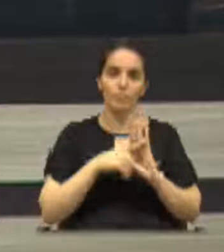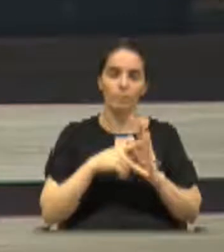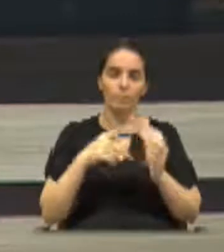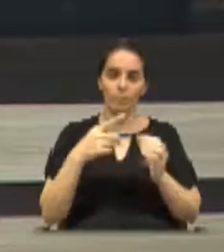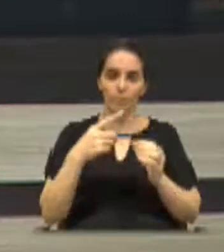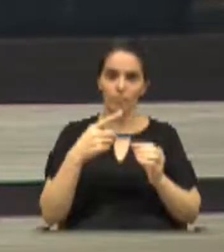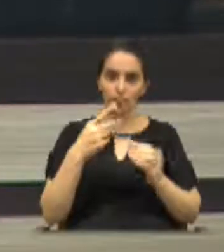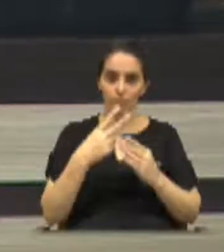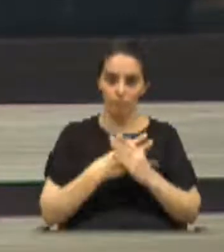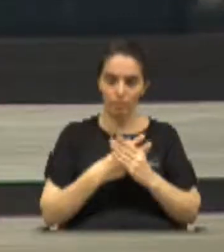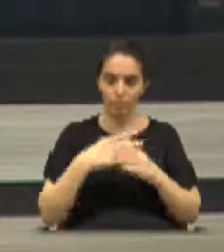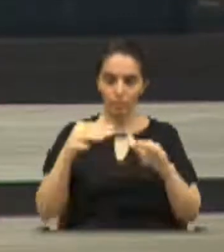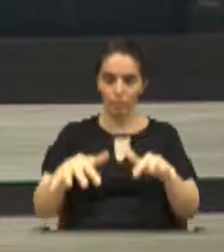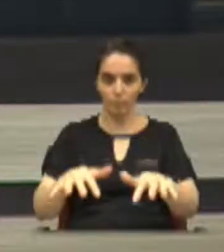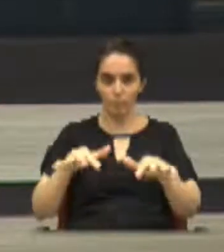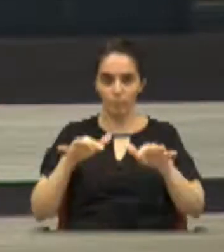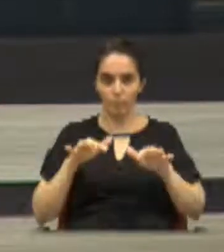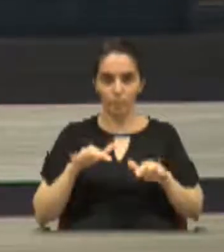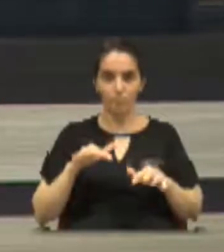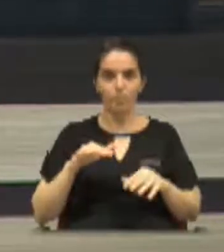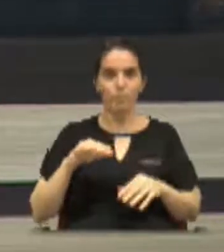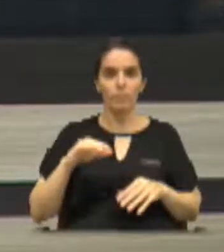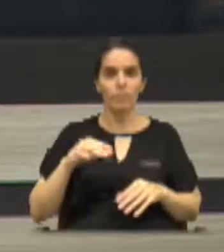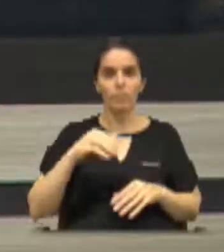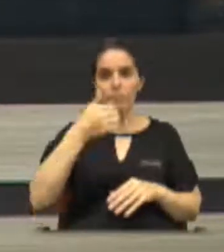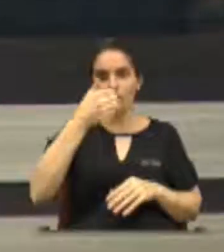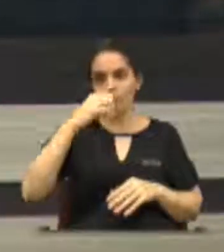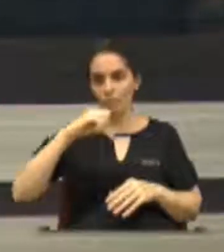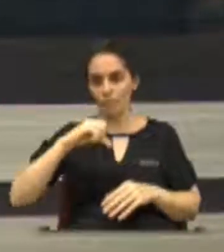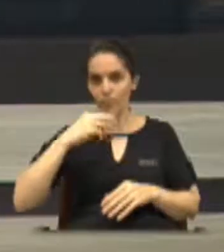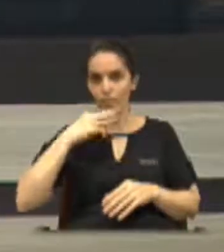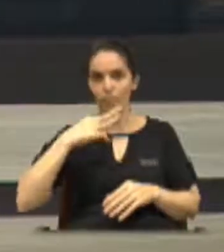Limeira. Plenário, vereador Vitório Bortolã, aos